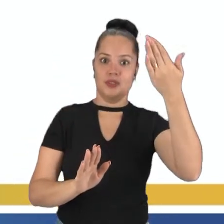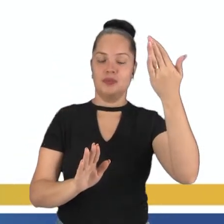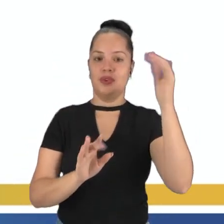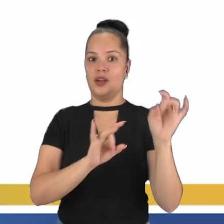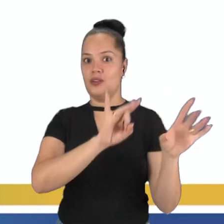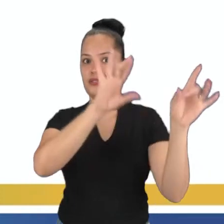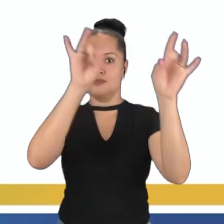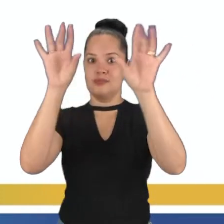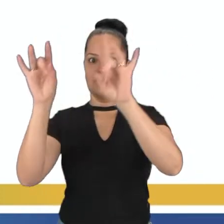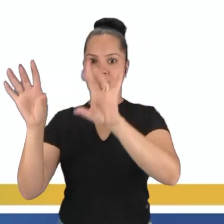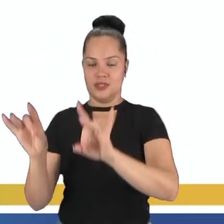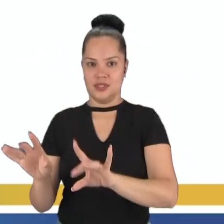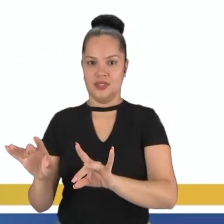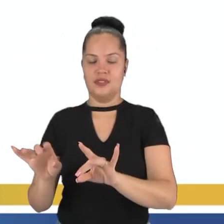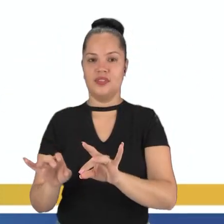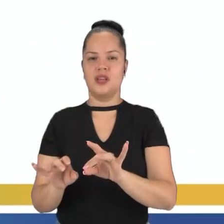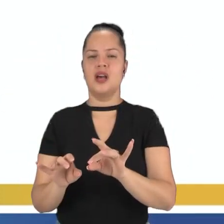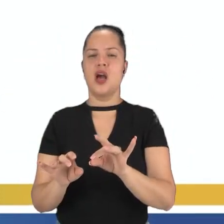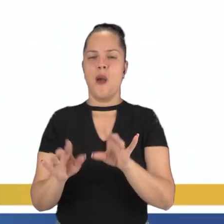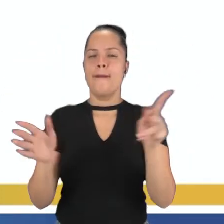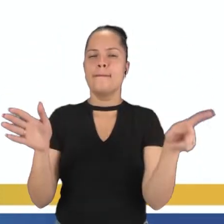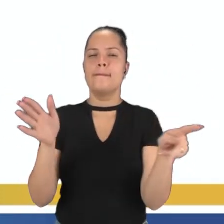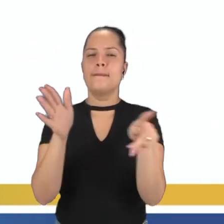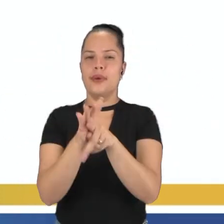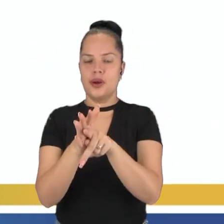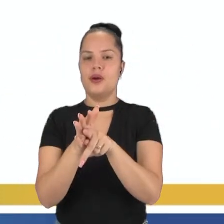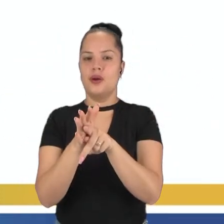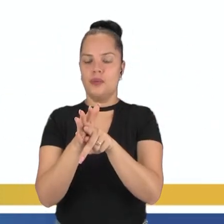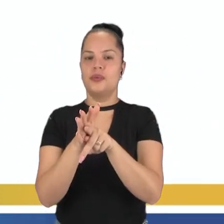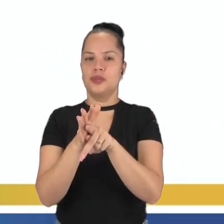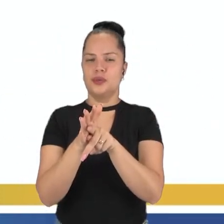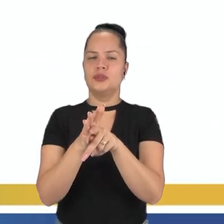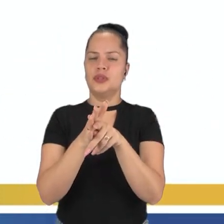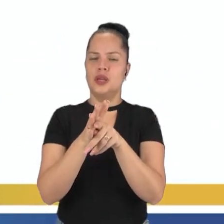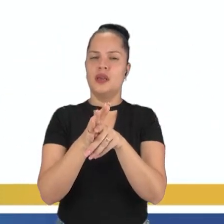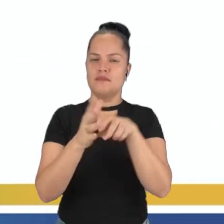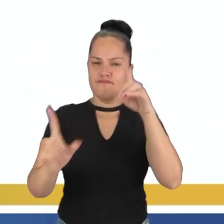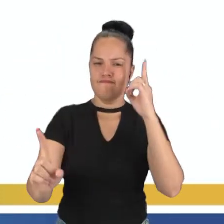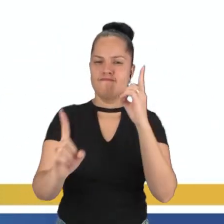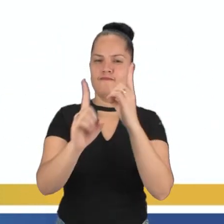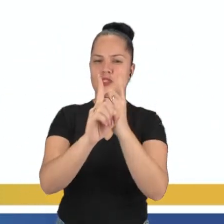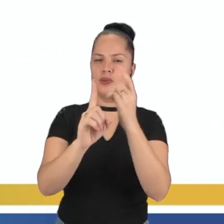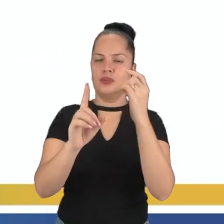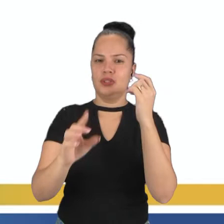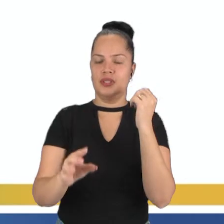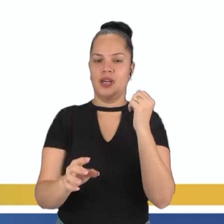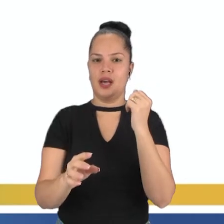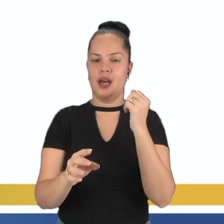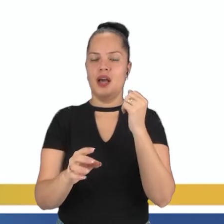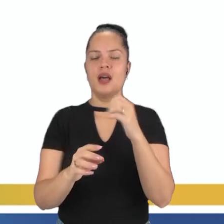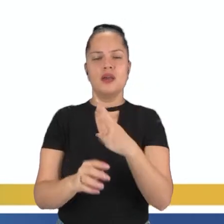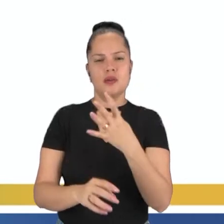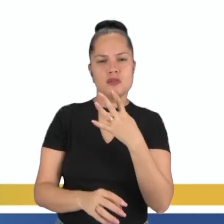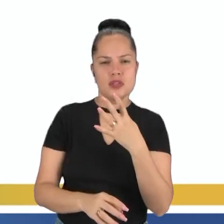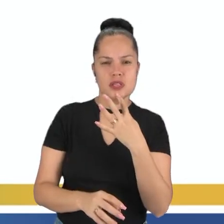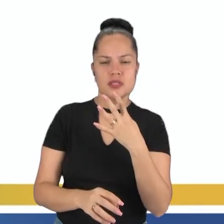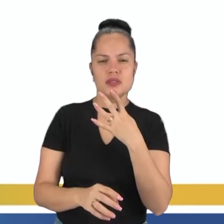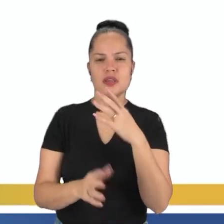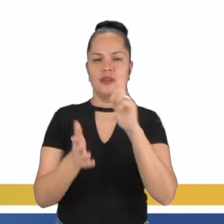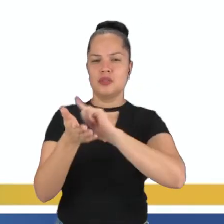específica. Eles possuem peculiaridades que nos permitem identificá-los e reconhecê-los entre tantos outros